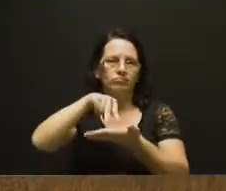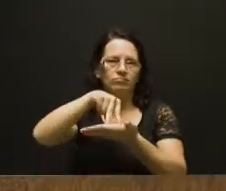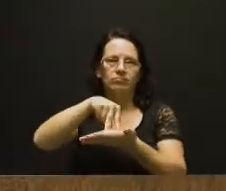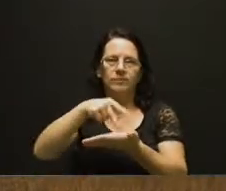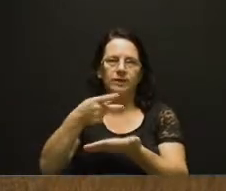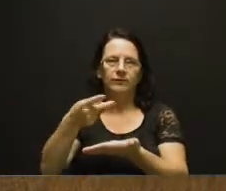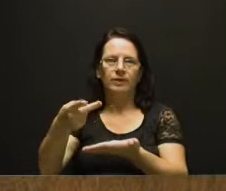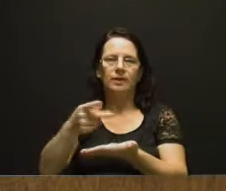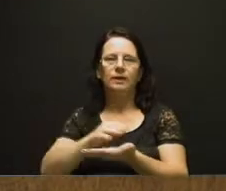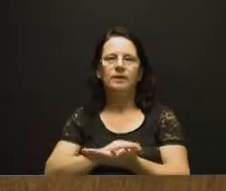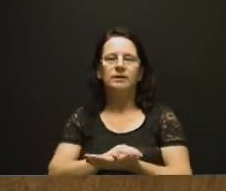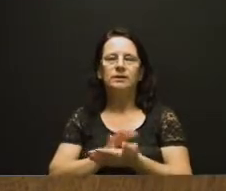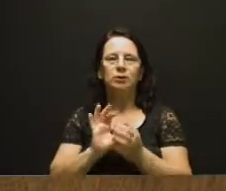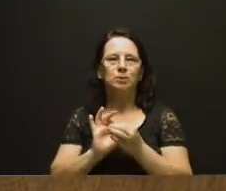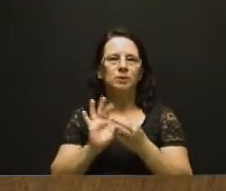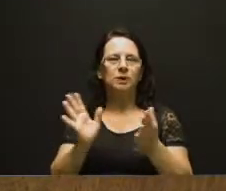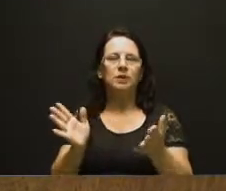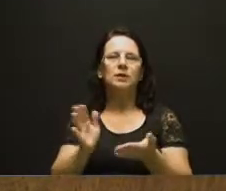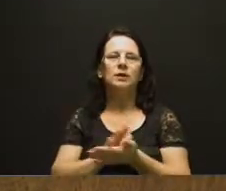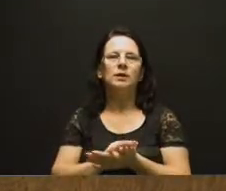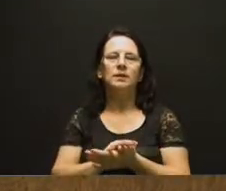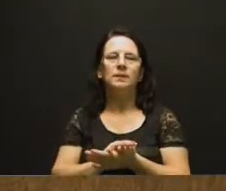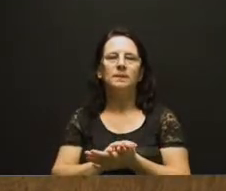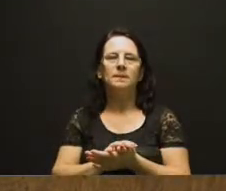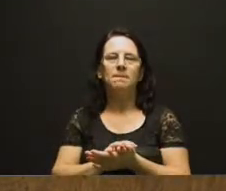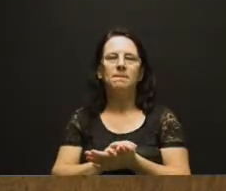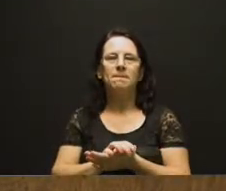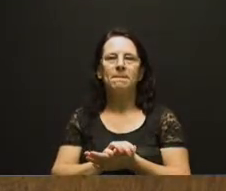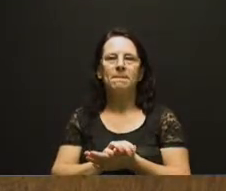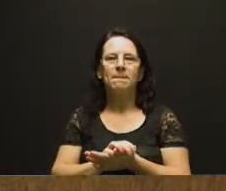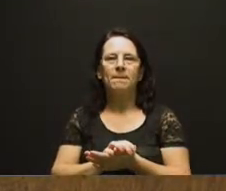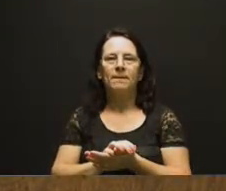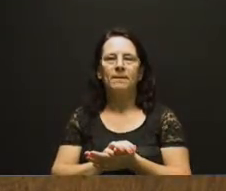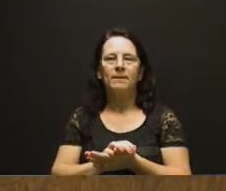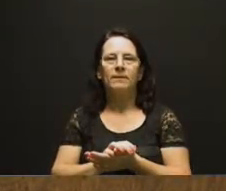à disposição na sequência vereador lá